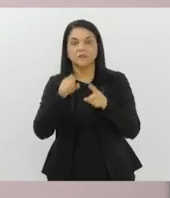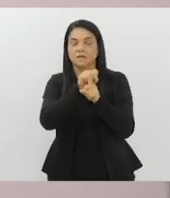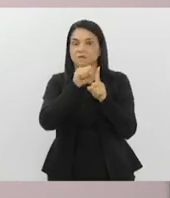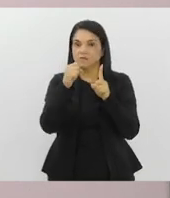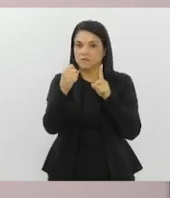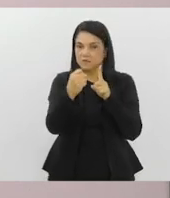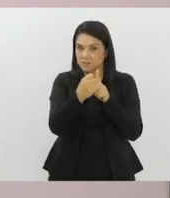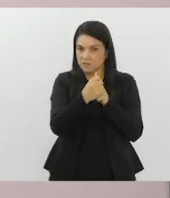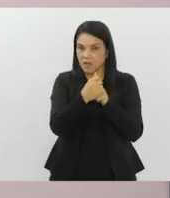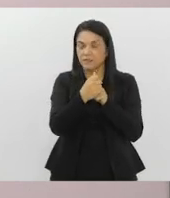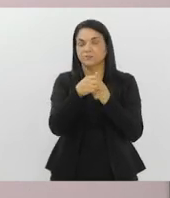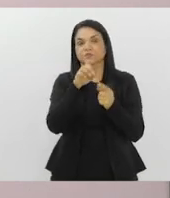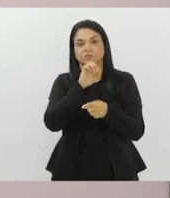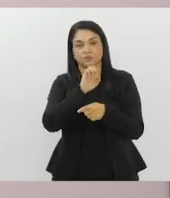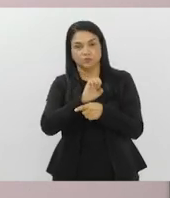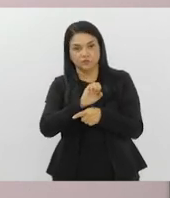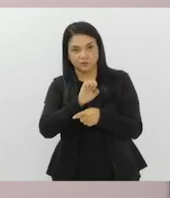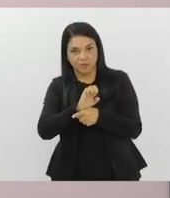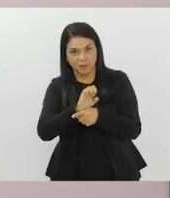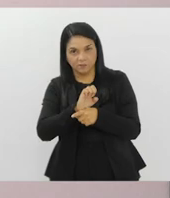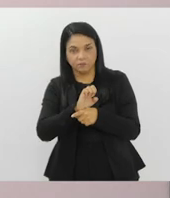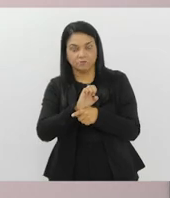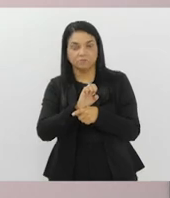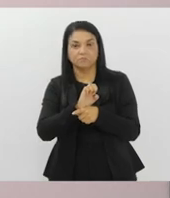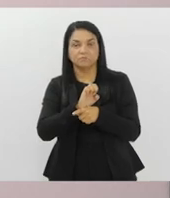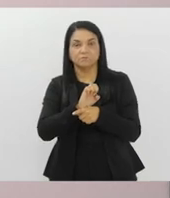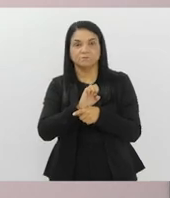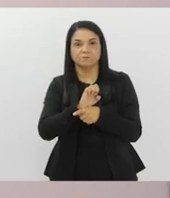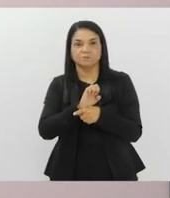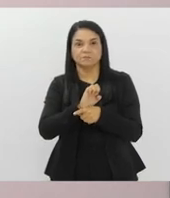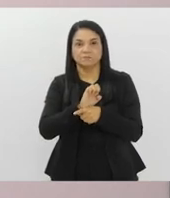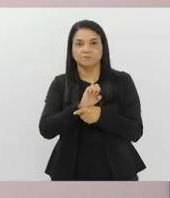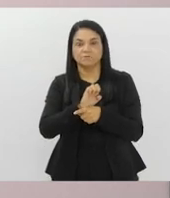a gente precisa que o Estado esteja